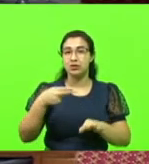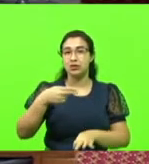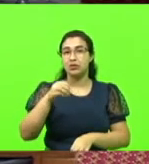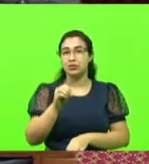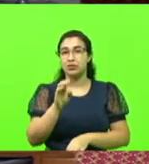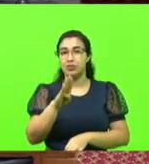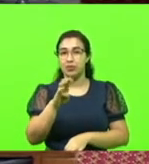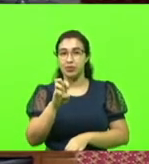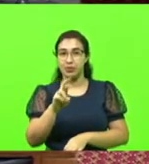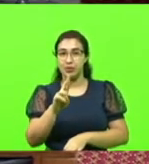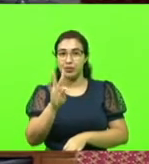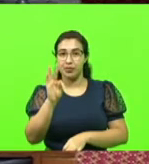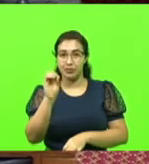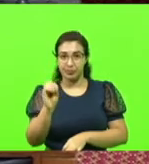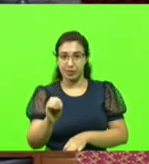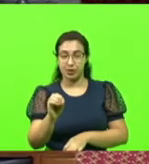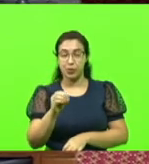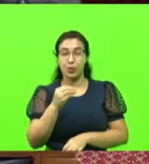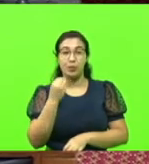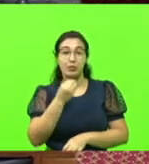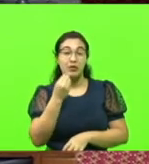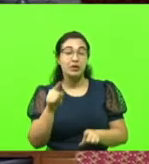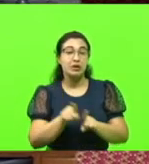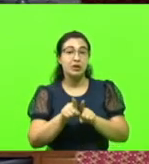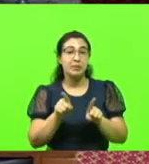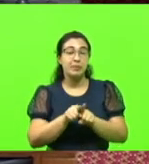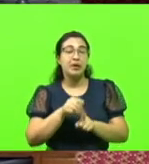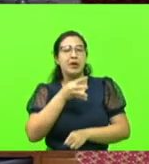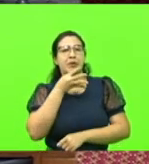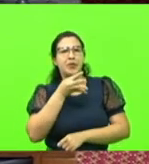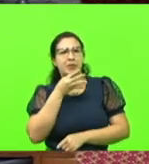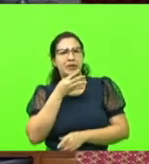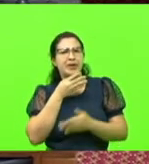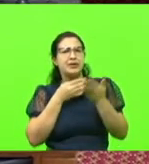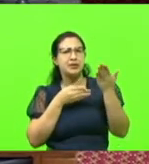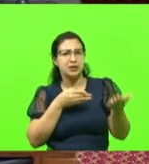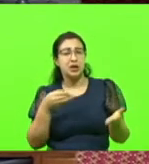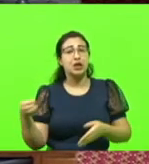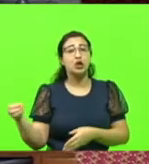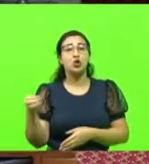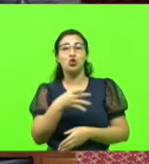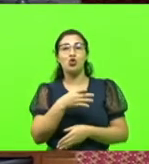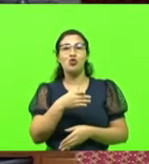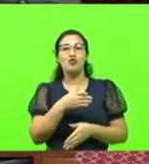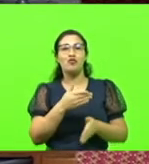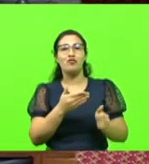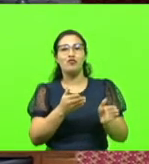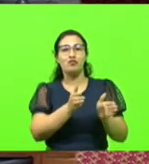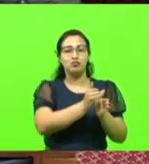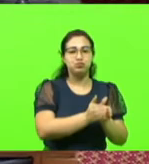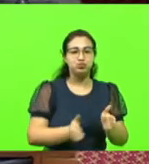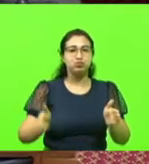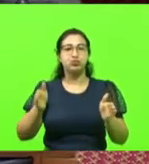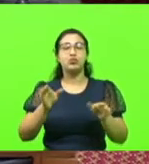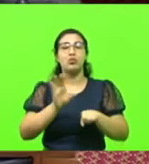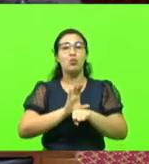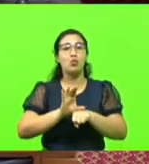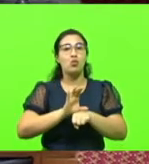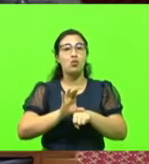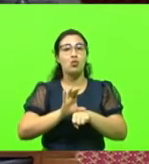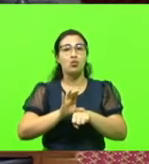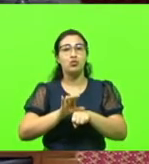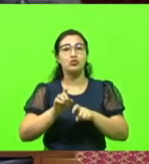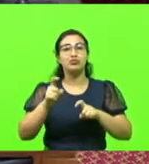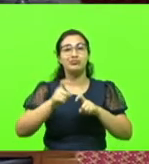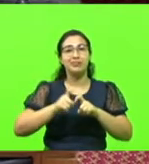Balestrin. Aproveitei para conhecer sua mais recente expansão com o curso de